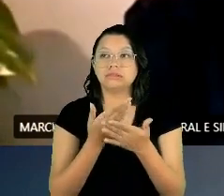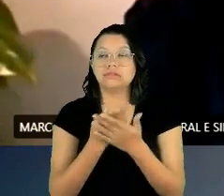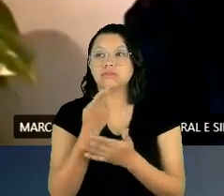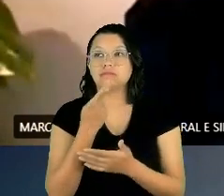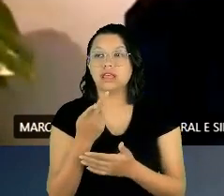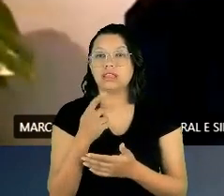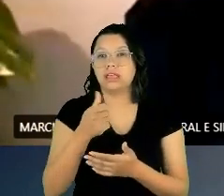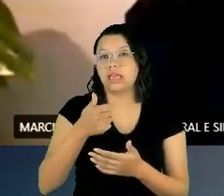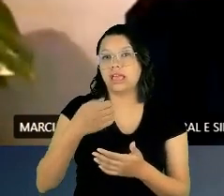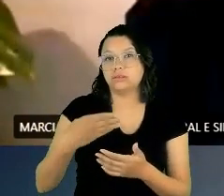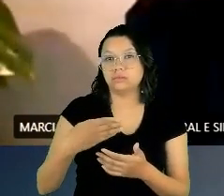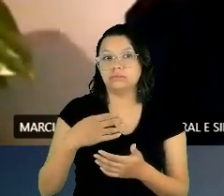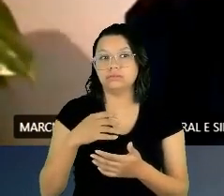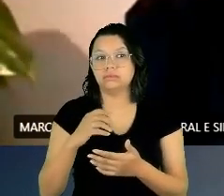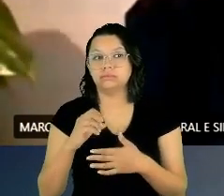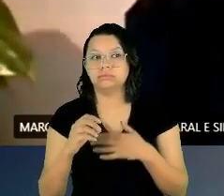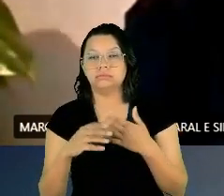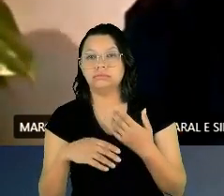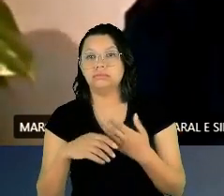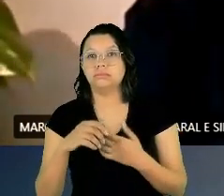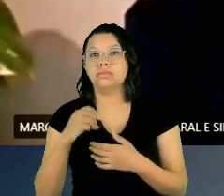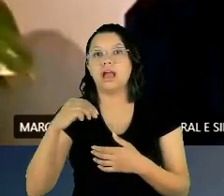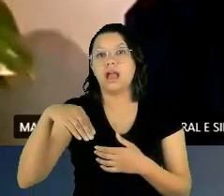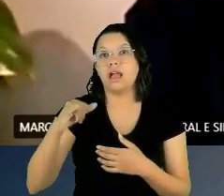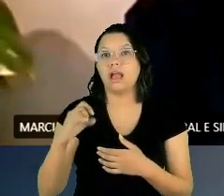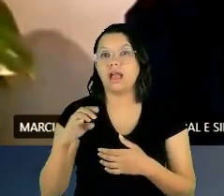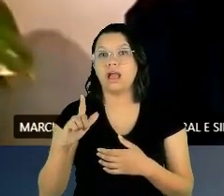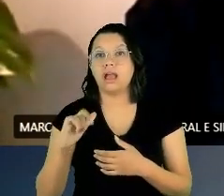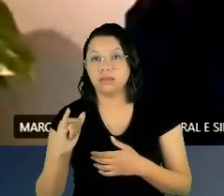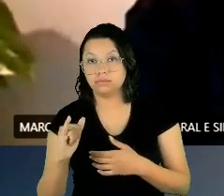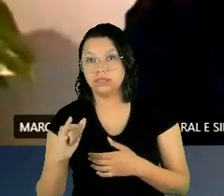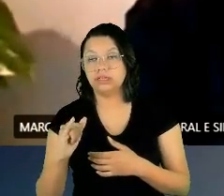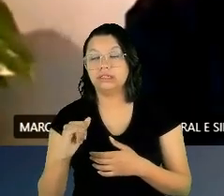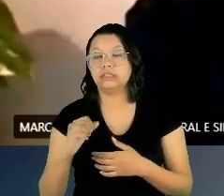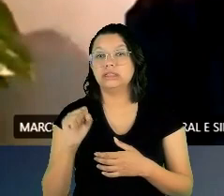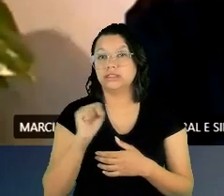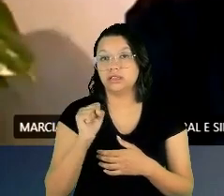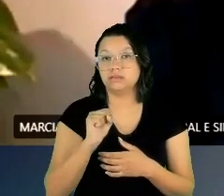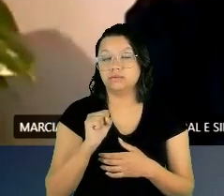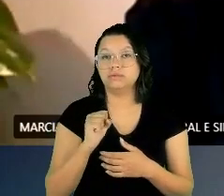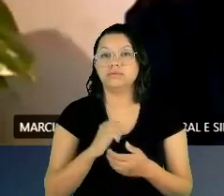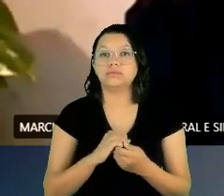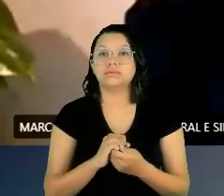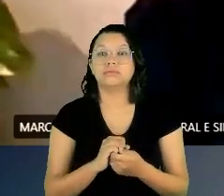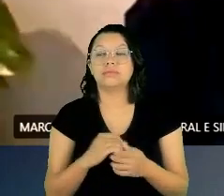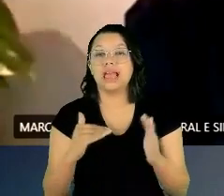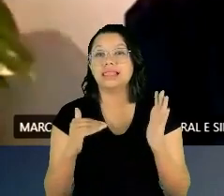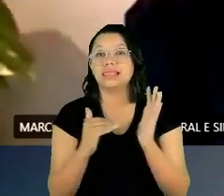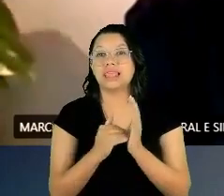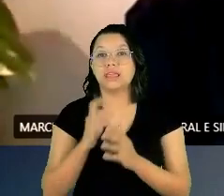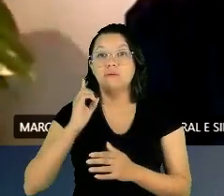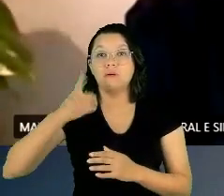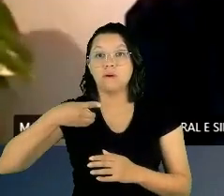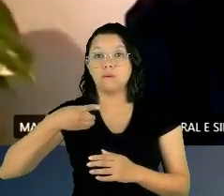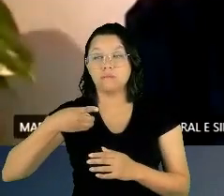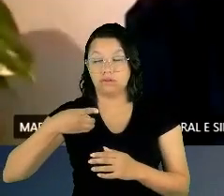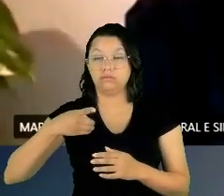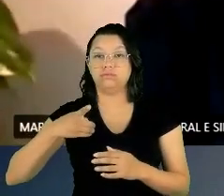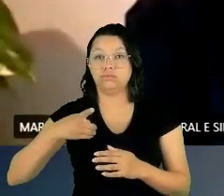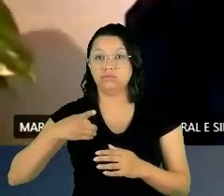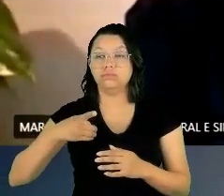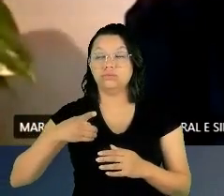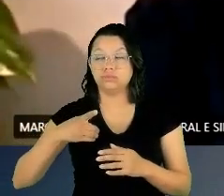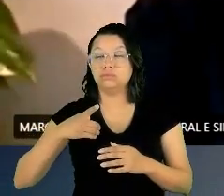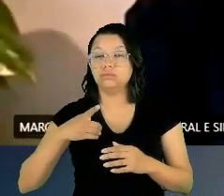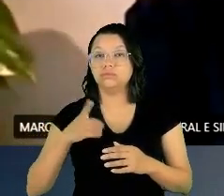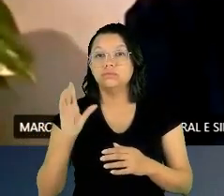estudos vão dizer aí em torno de 14 milissegundos, 40 milissegundos, até o comando motor